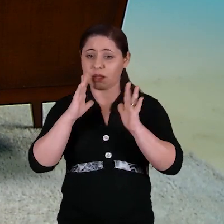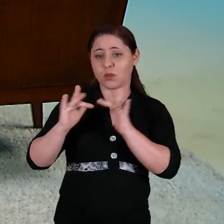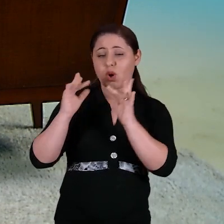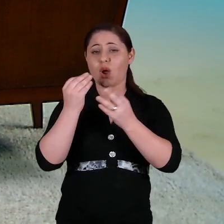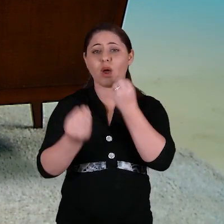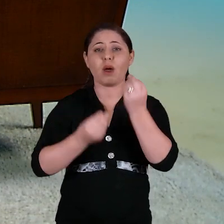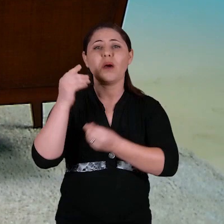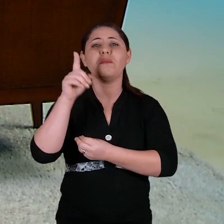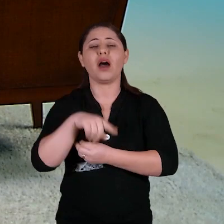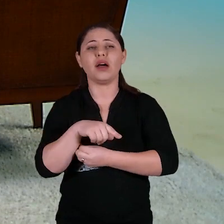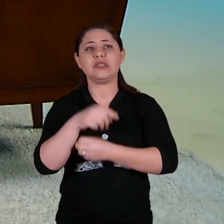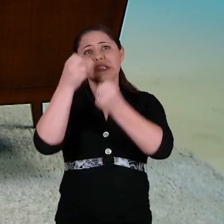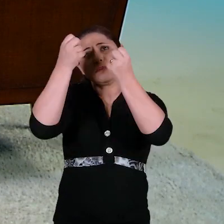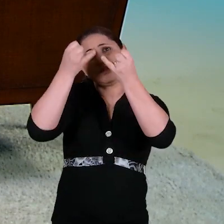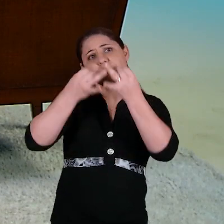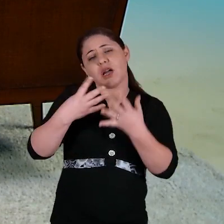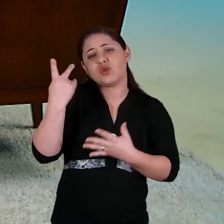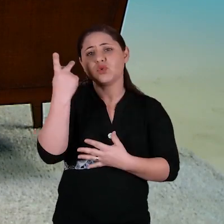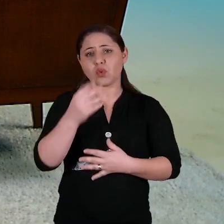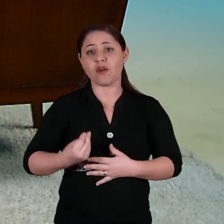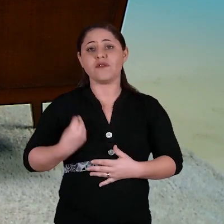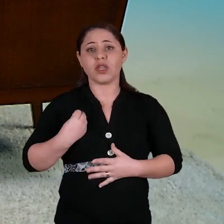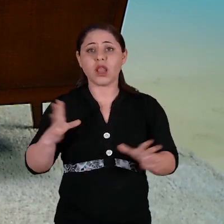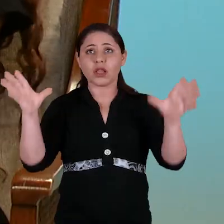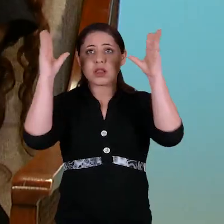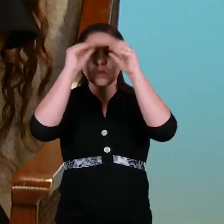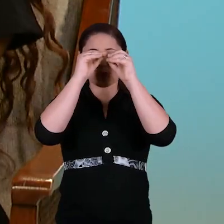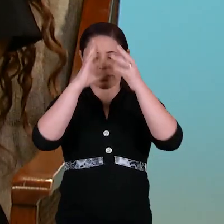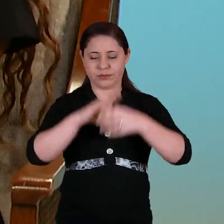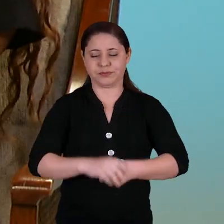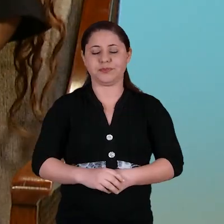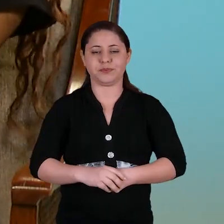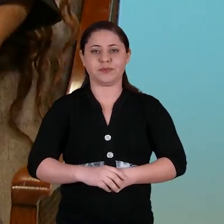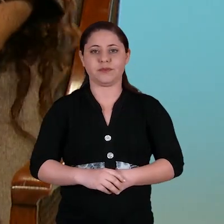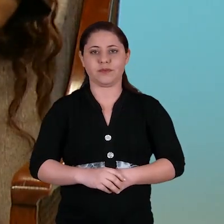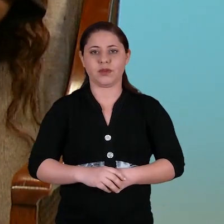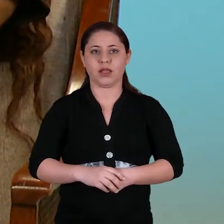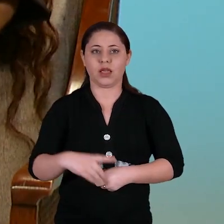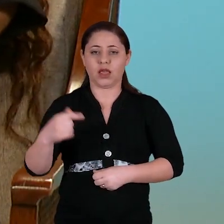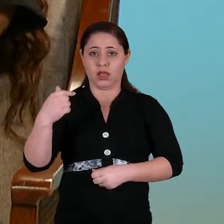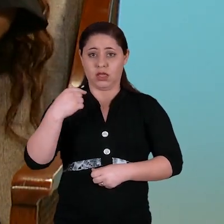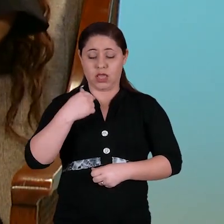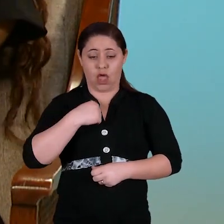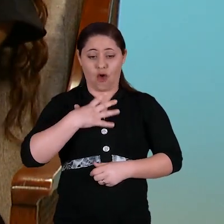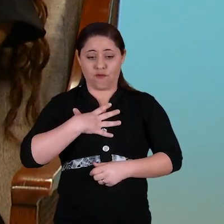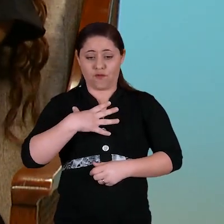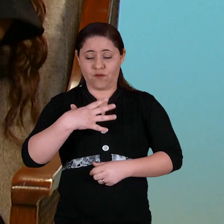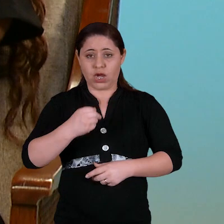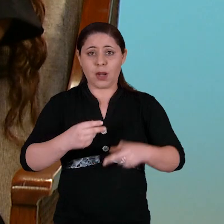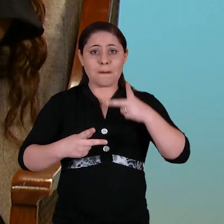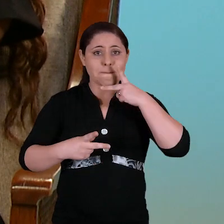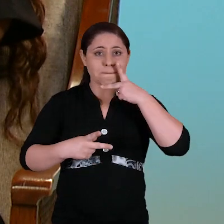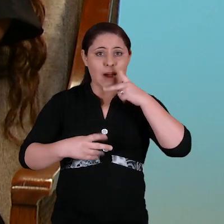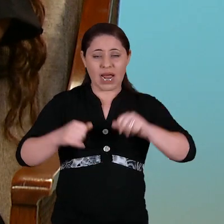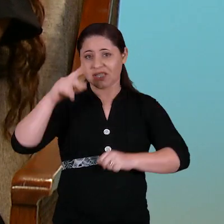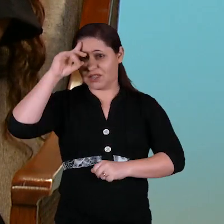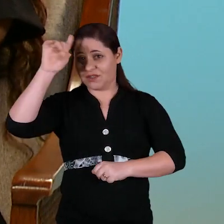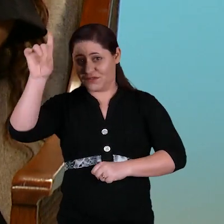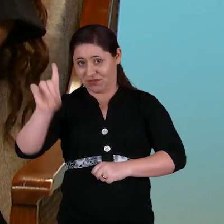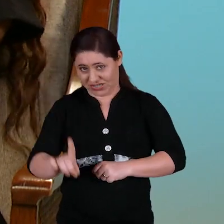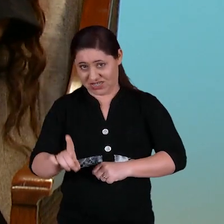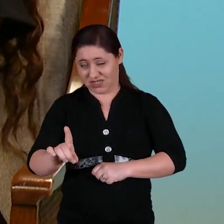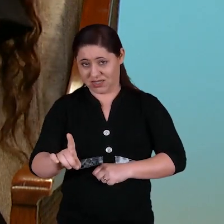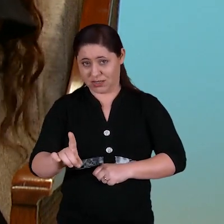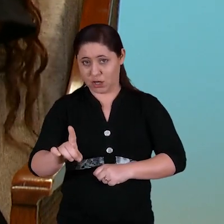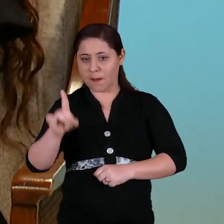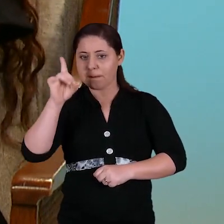você relataria a sua vida, assim, resumidamente? Então, eu sou filha de pais com deficiência, né? Então,